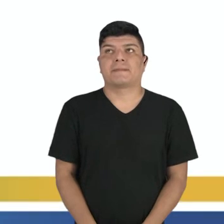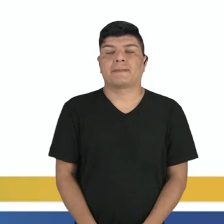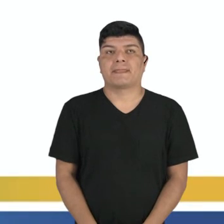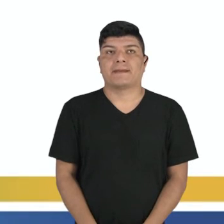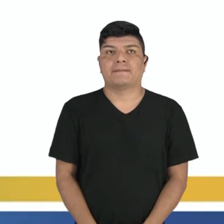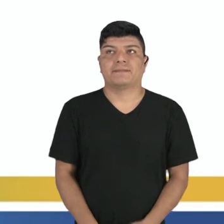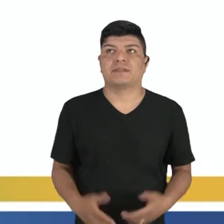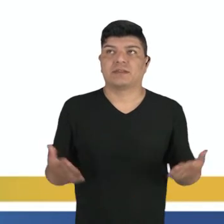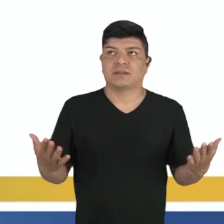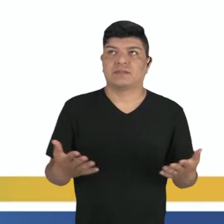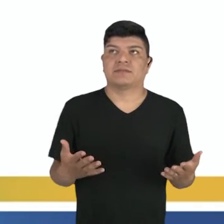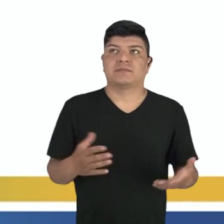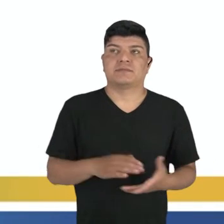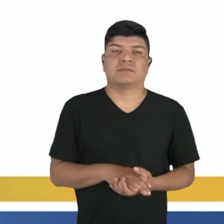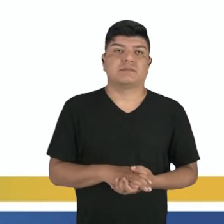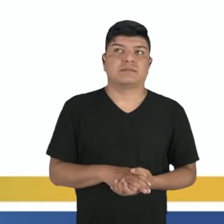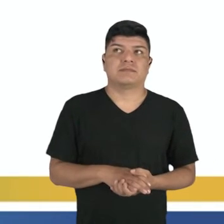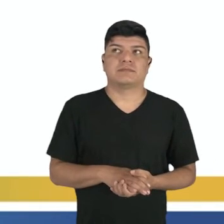agora nós vamos